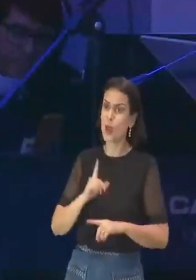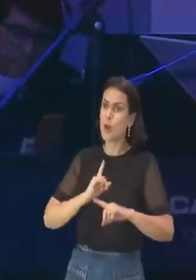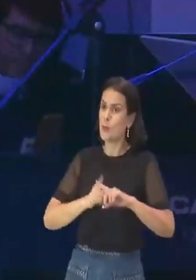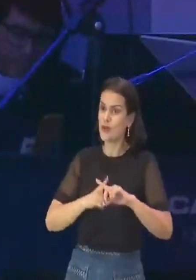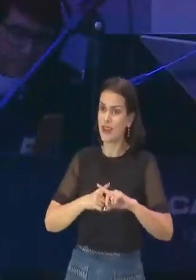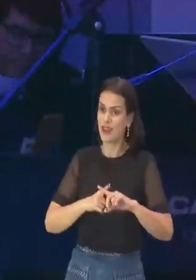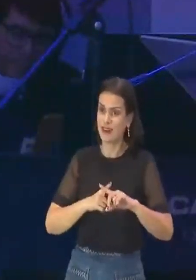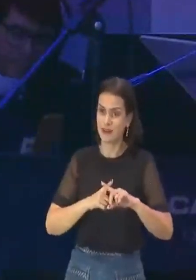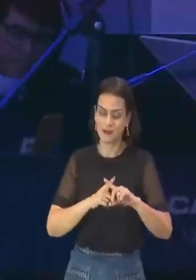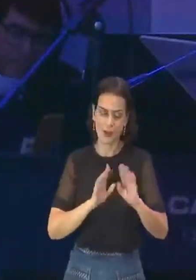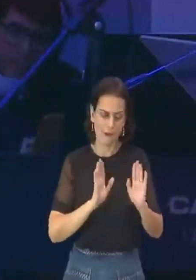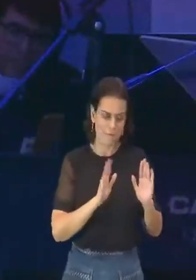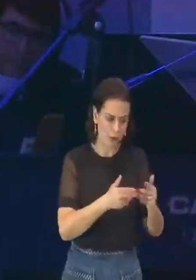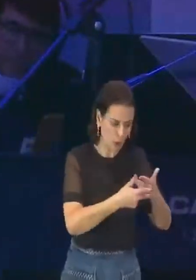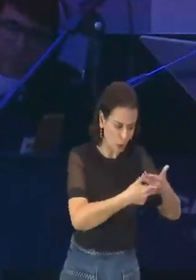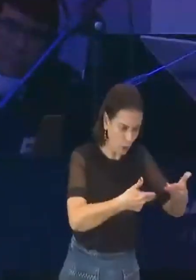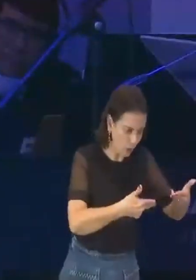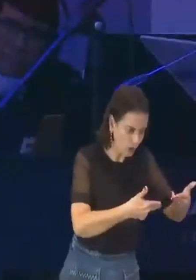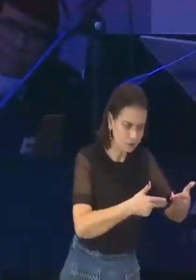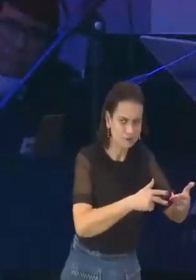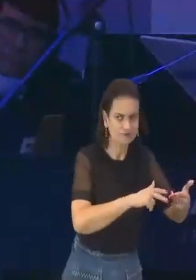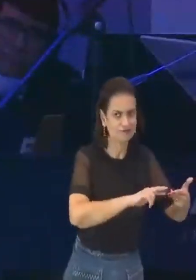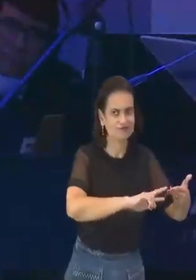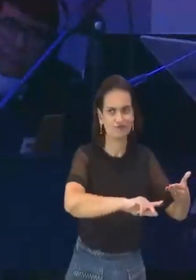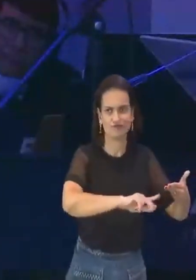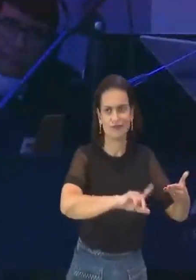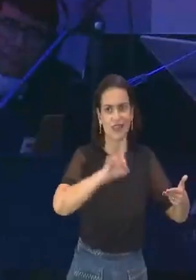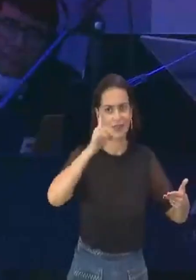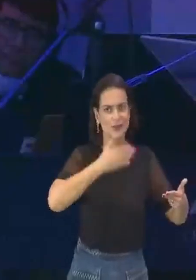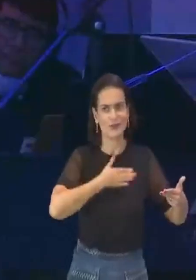materiais, mas precisa estar em Deus.